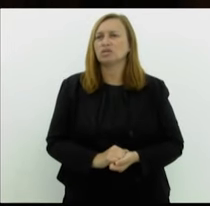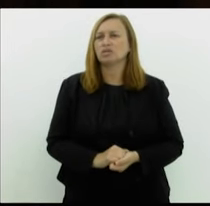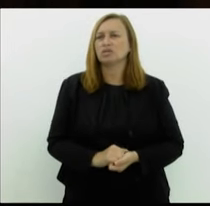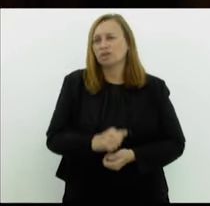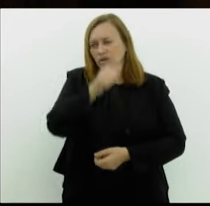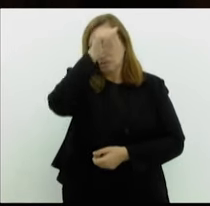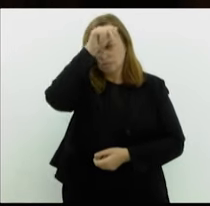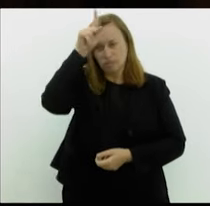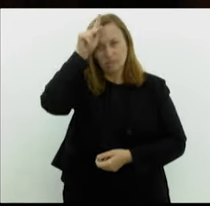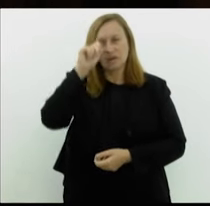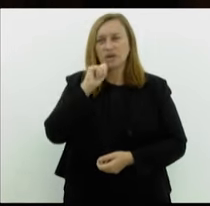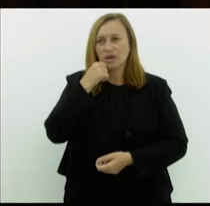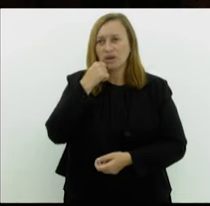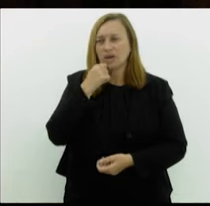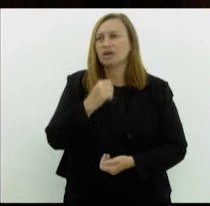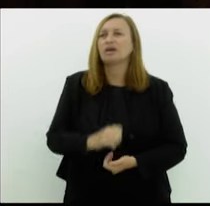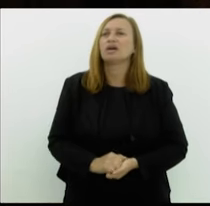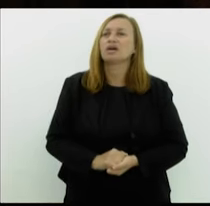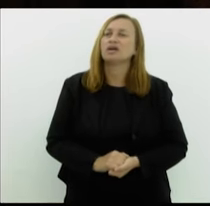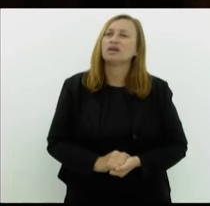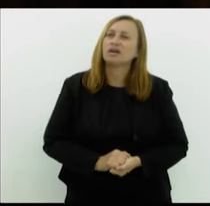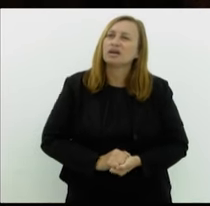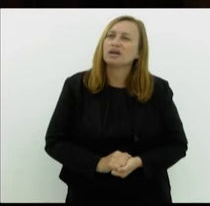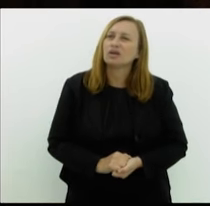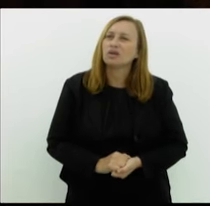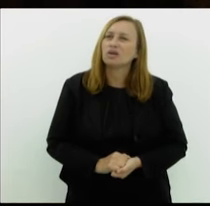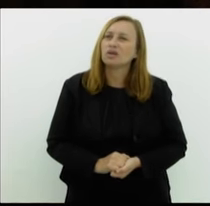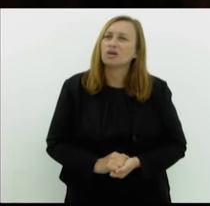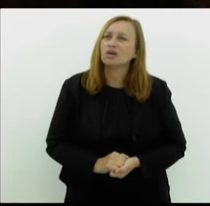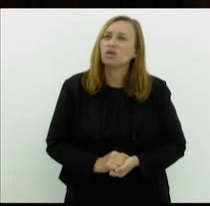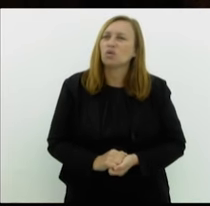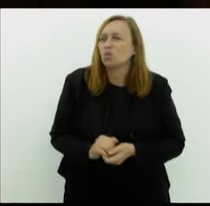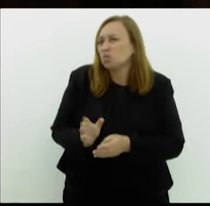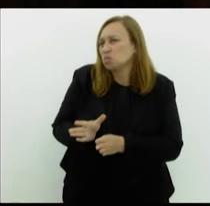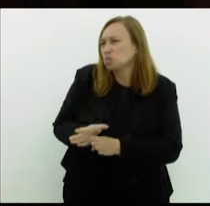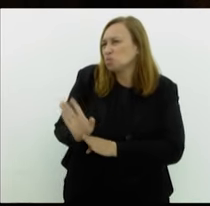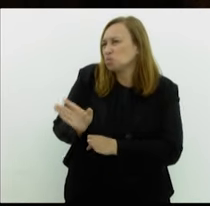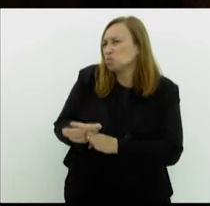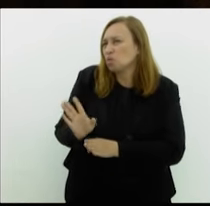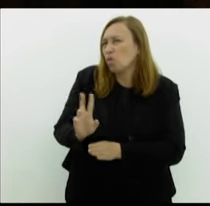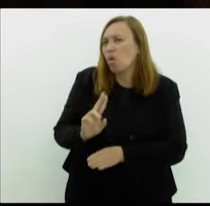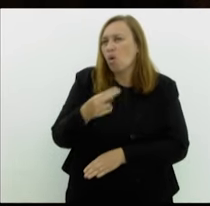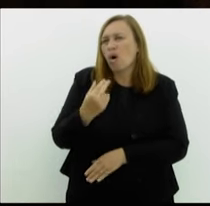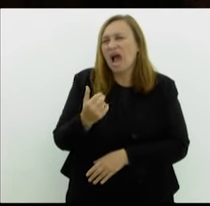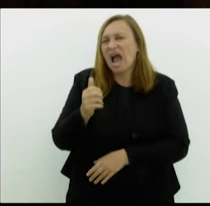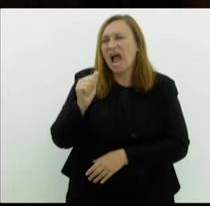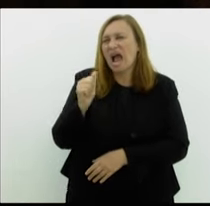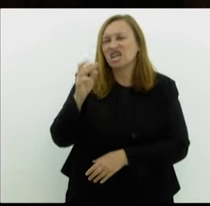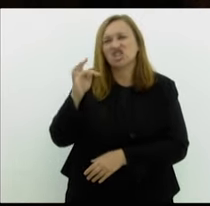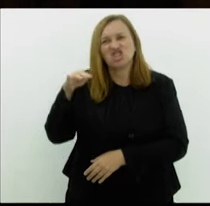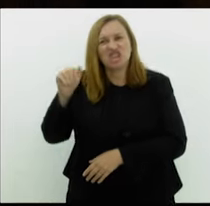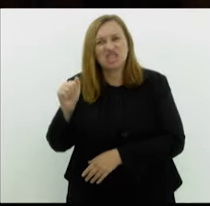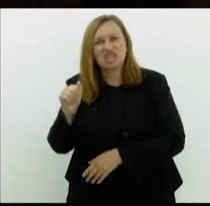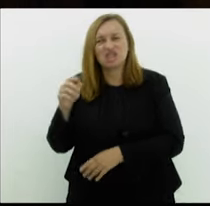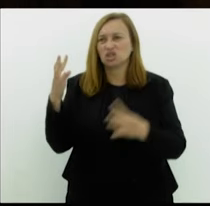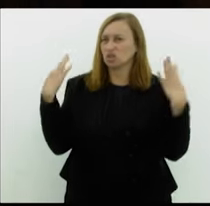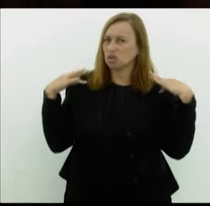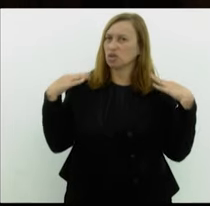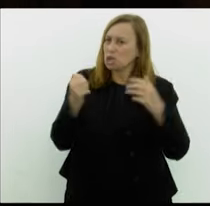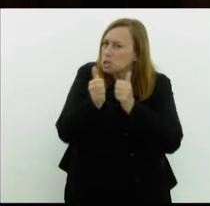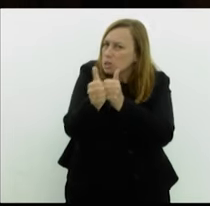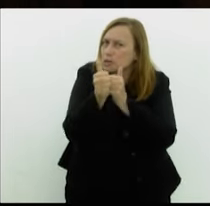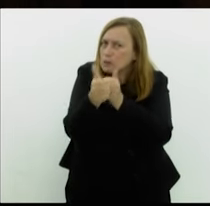prefeito está montando uma espécie de consultoria ou agência de turismo. Ele segue